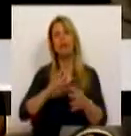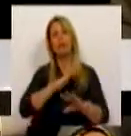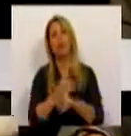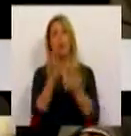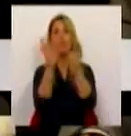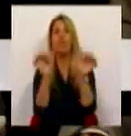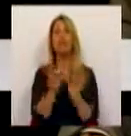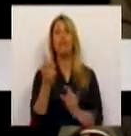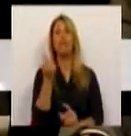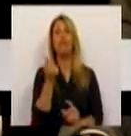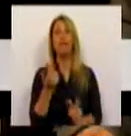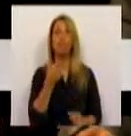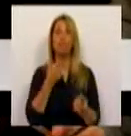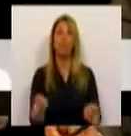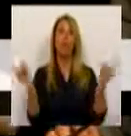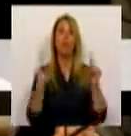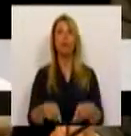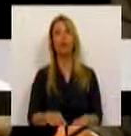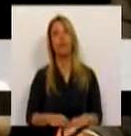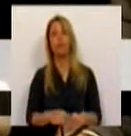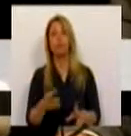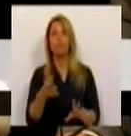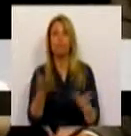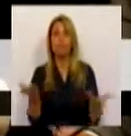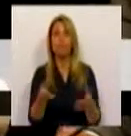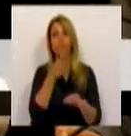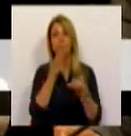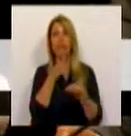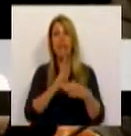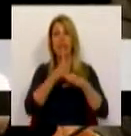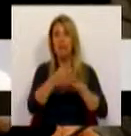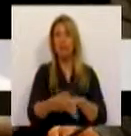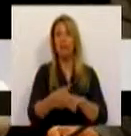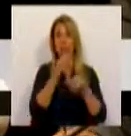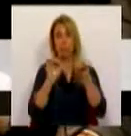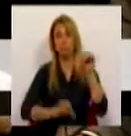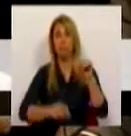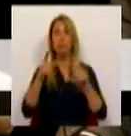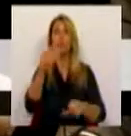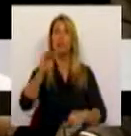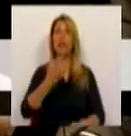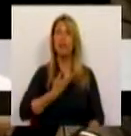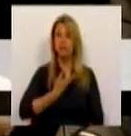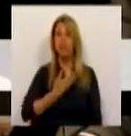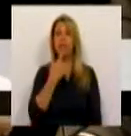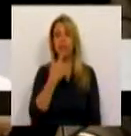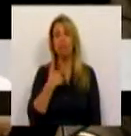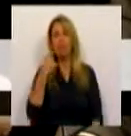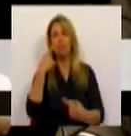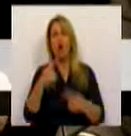sistema financeiro. E mais uma vez tivemos uma intervenção do PSD que diz bem de como foi olhado o sistema